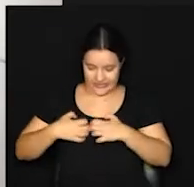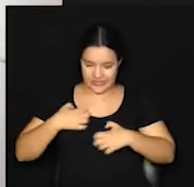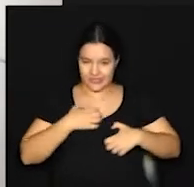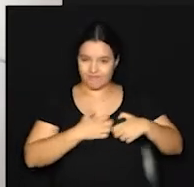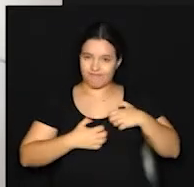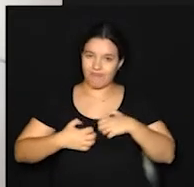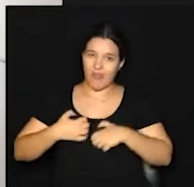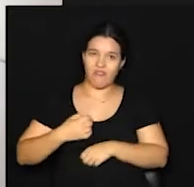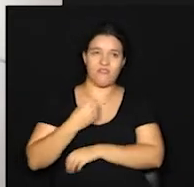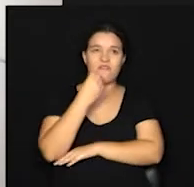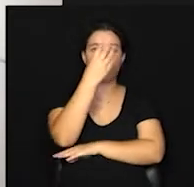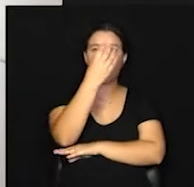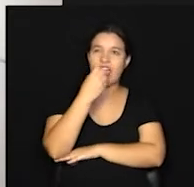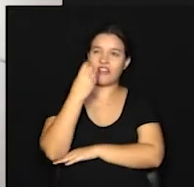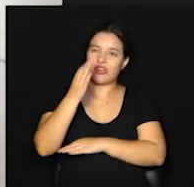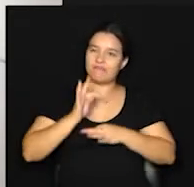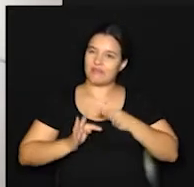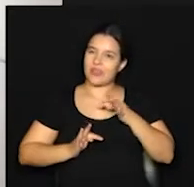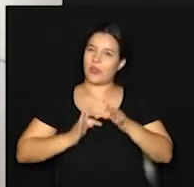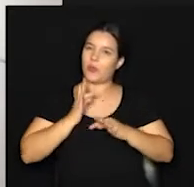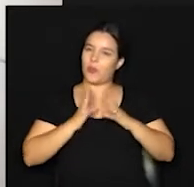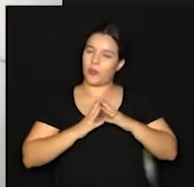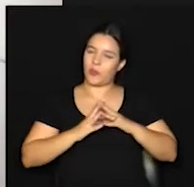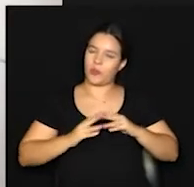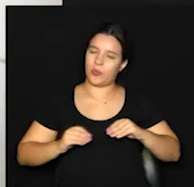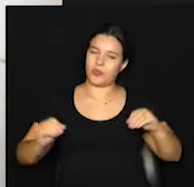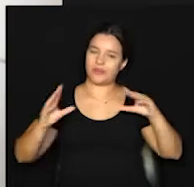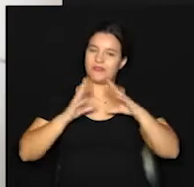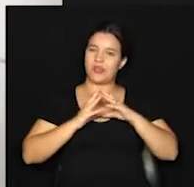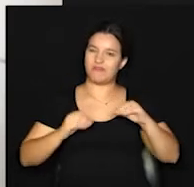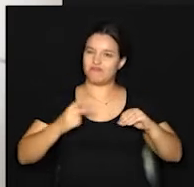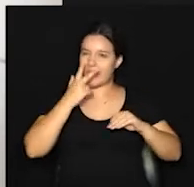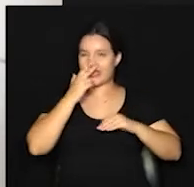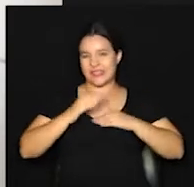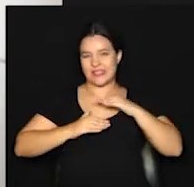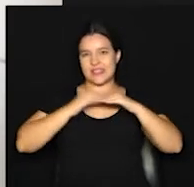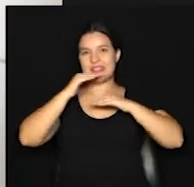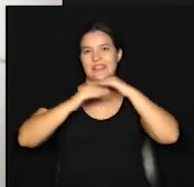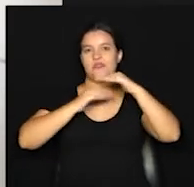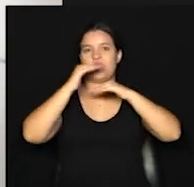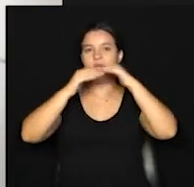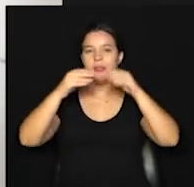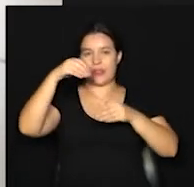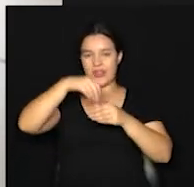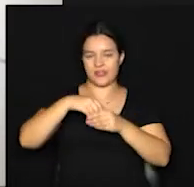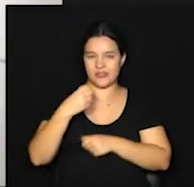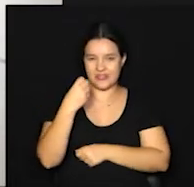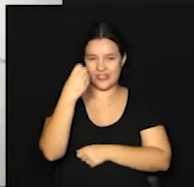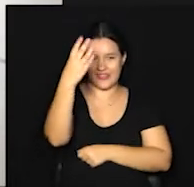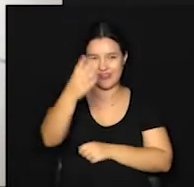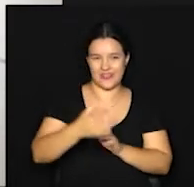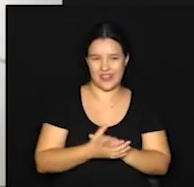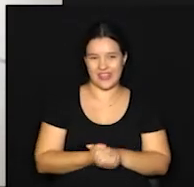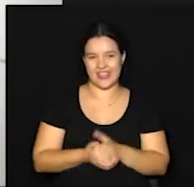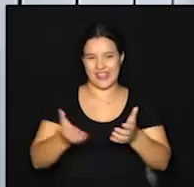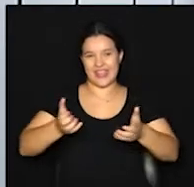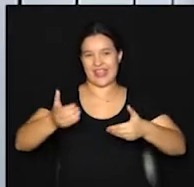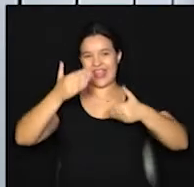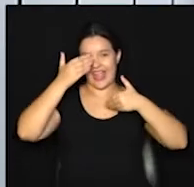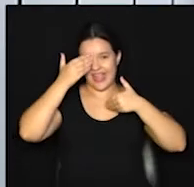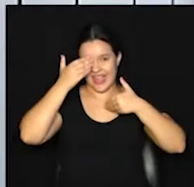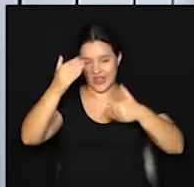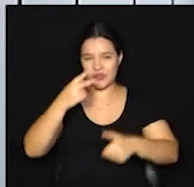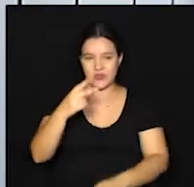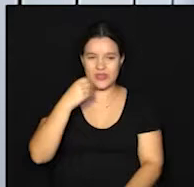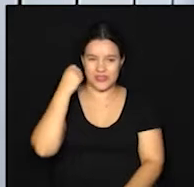e foi minha terapia. Então eu me reconstruí através das viagens. Silvinha, eu quero agradecer muito o